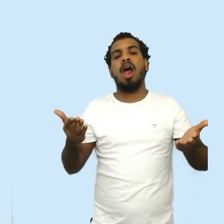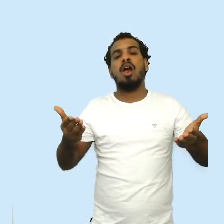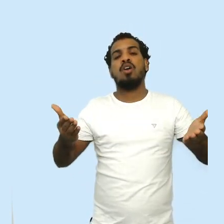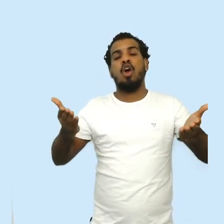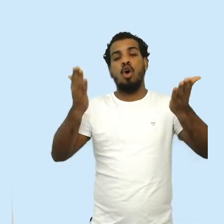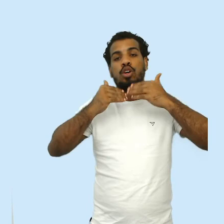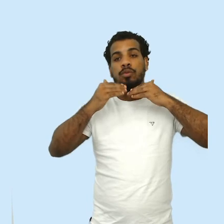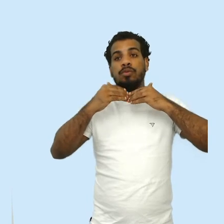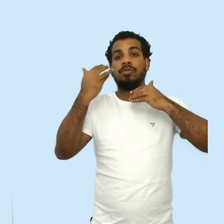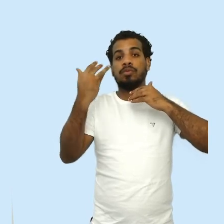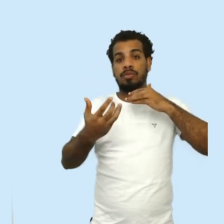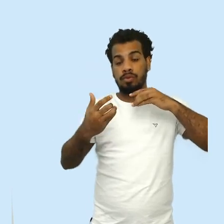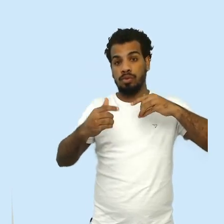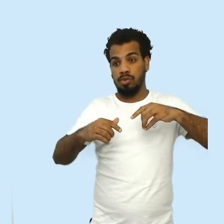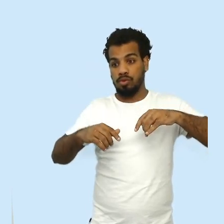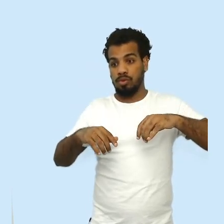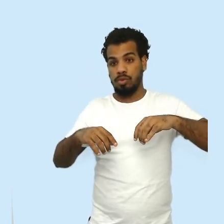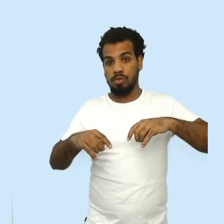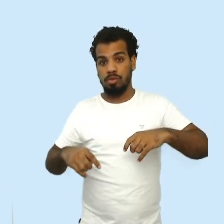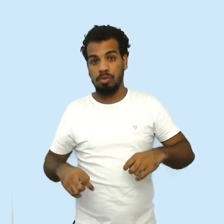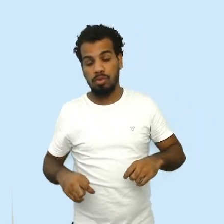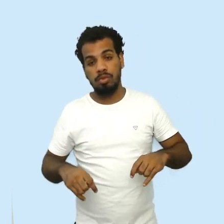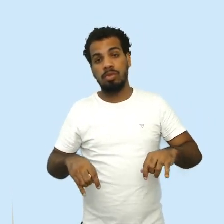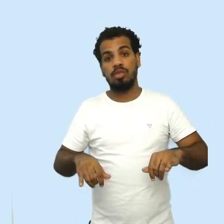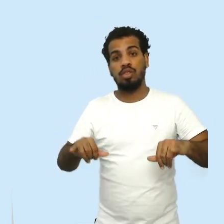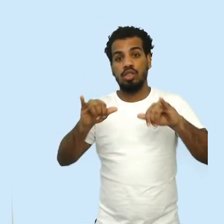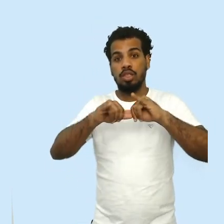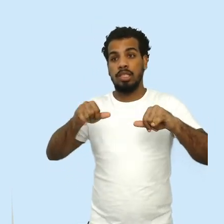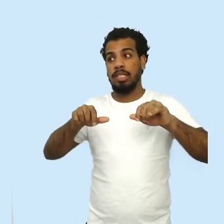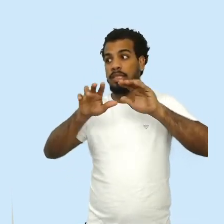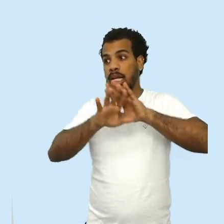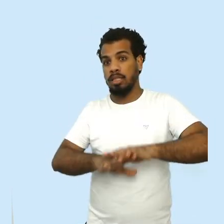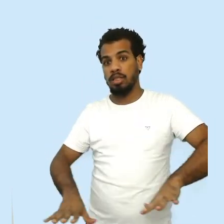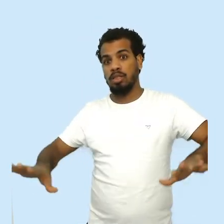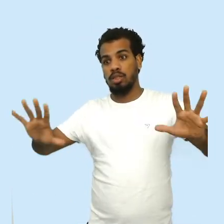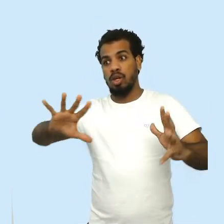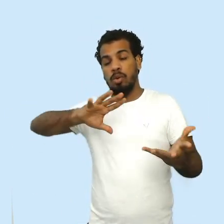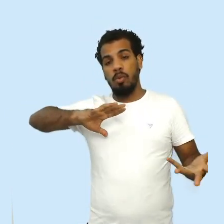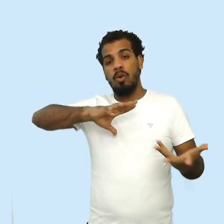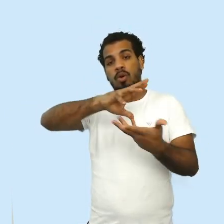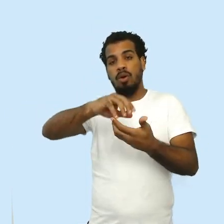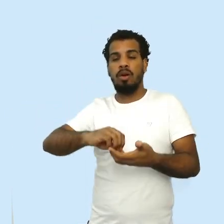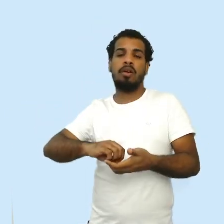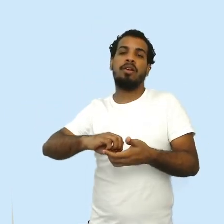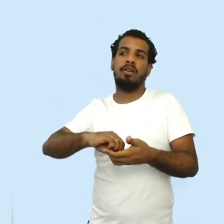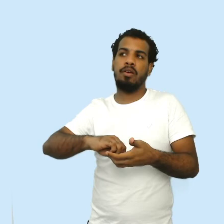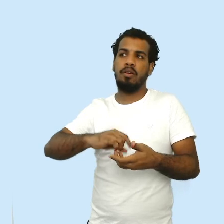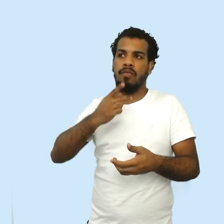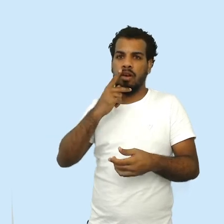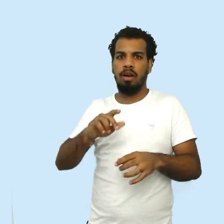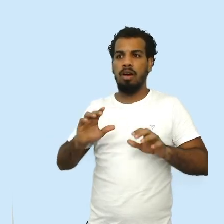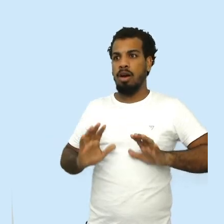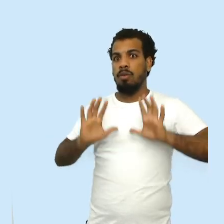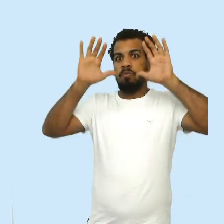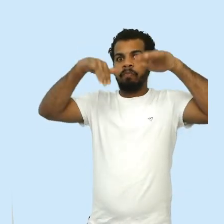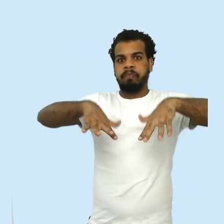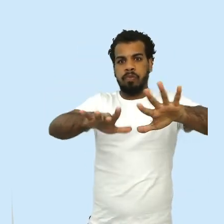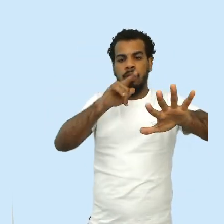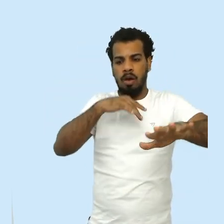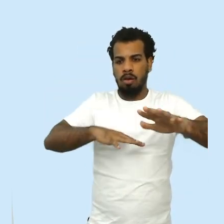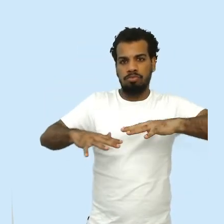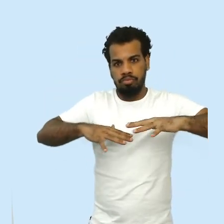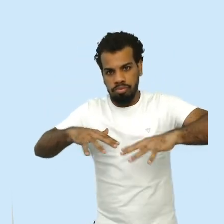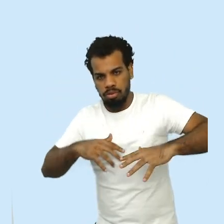quando liga lá no noticiário, né, noticiário nacional, noticiário de notícias do mundo, aí começa a falar de tsunami,